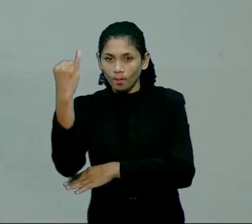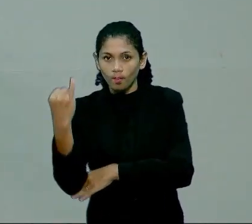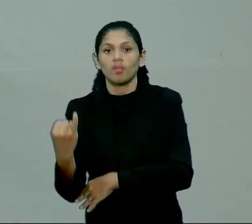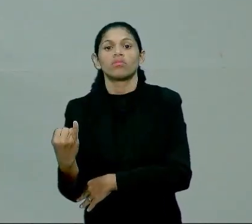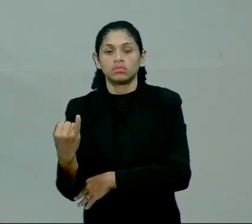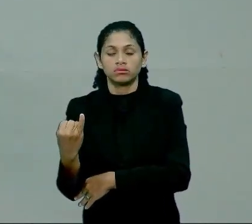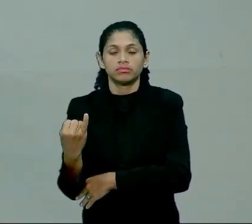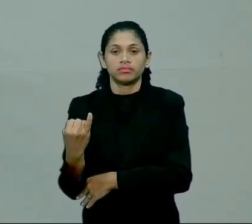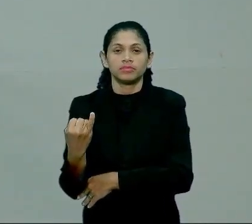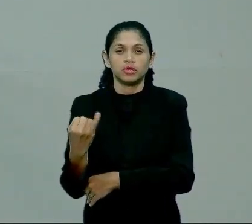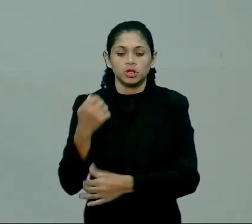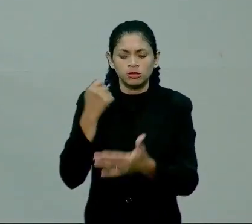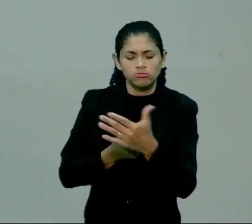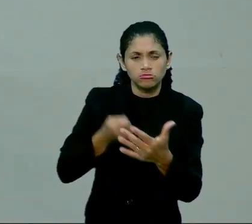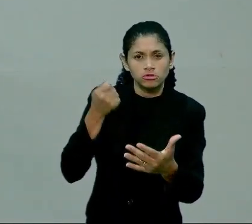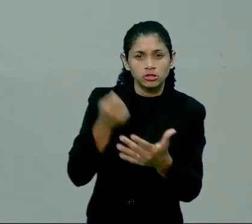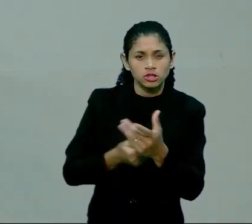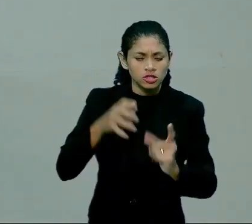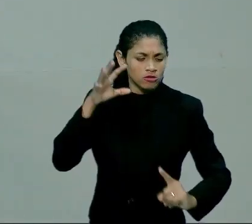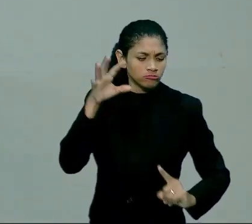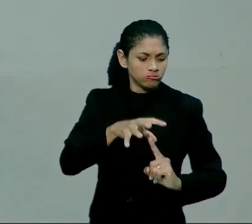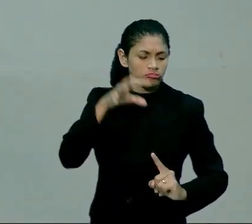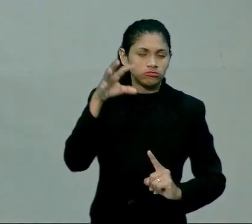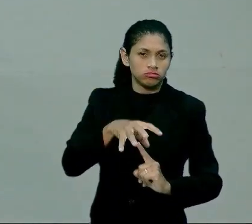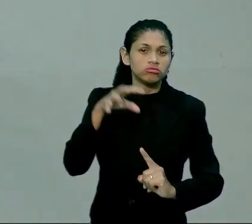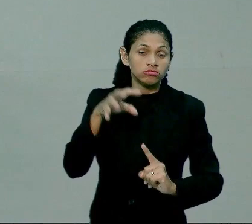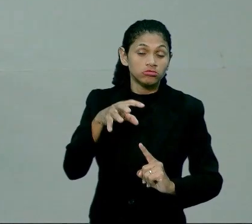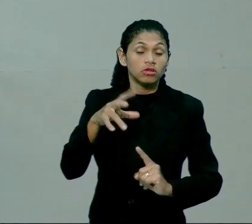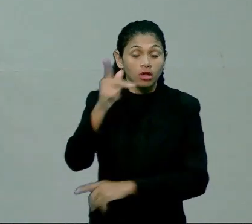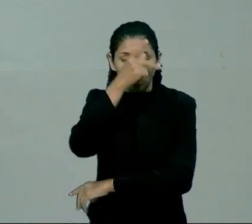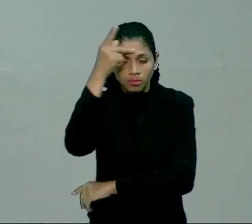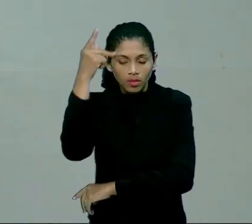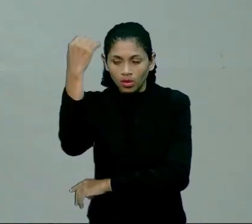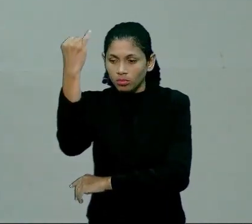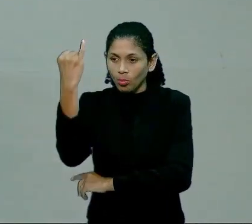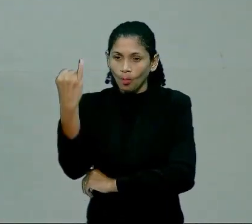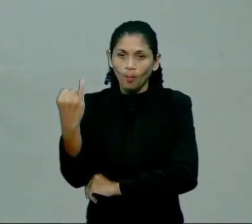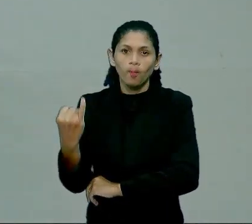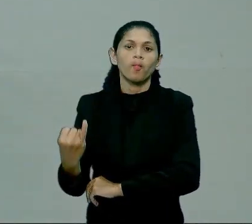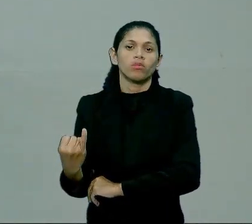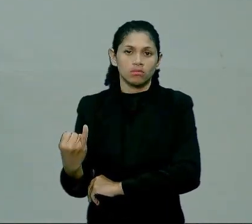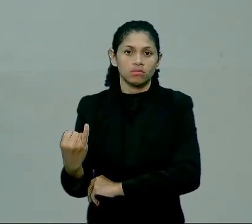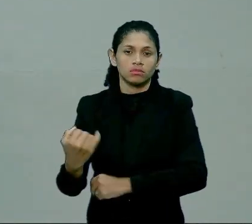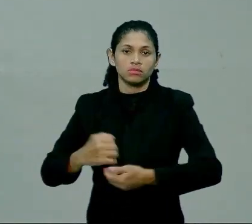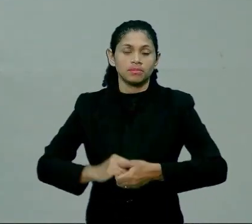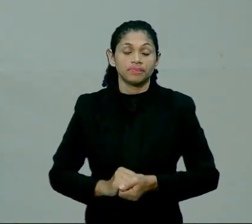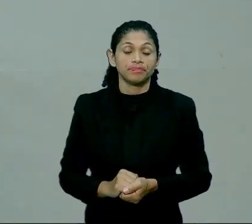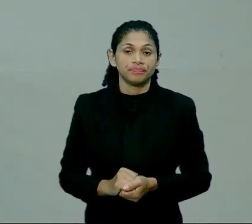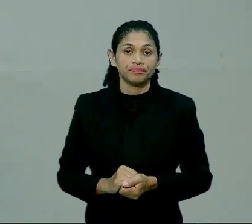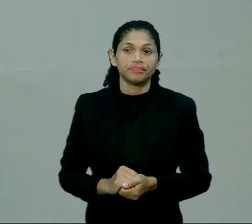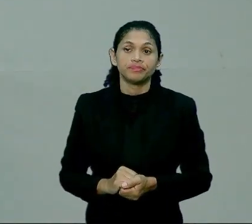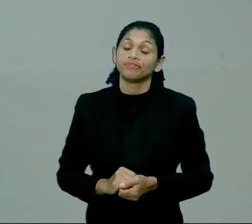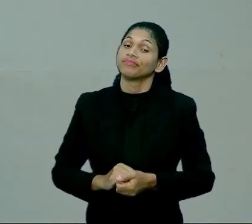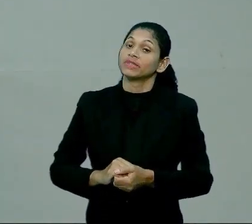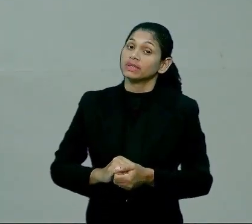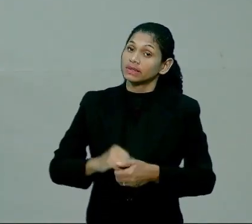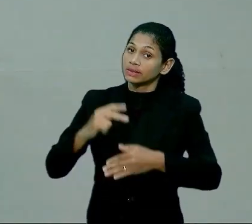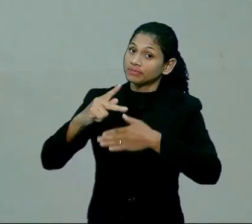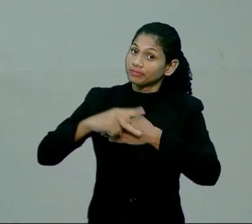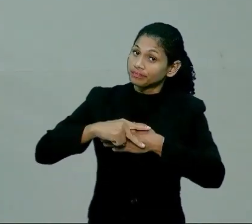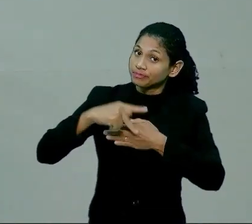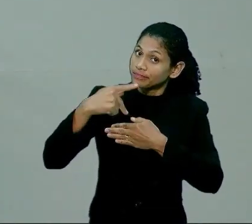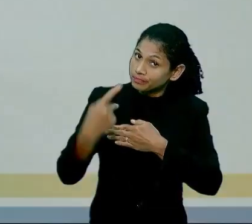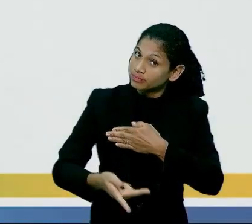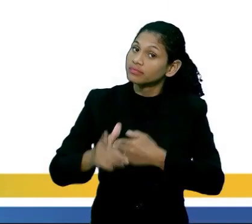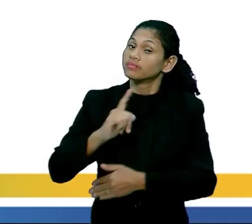padrão, fazem essa pressão estética muito grande, muito exacerbada no indivíduo e gera consequências